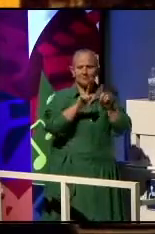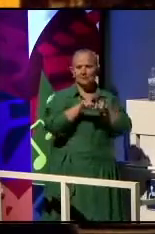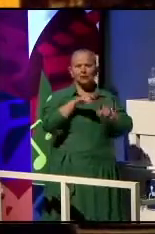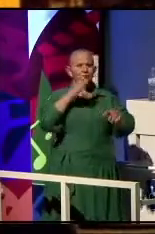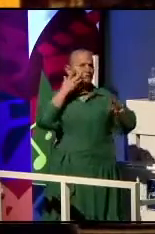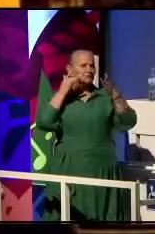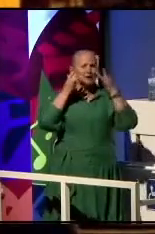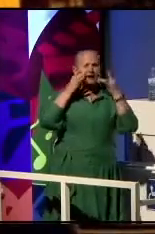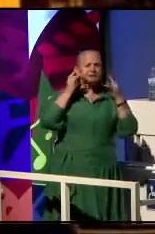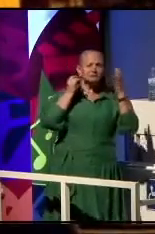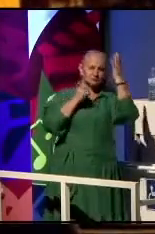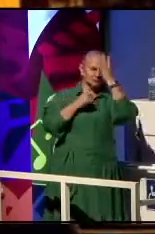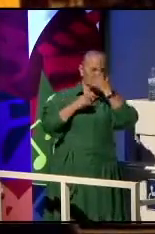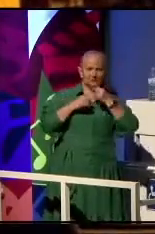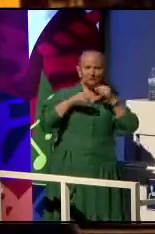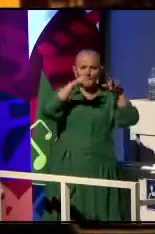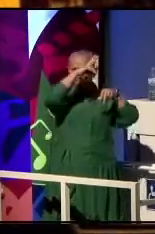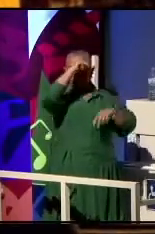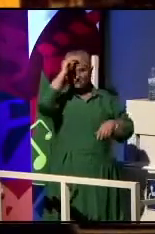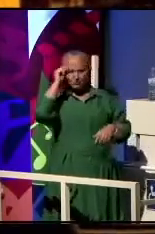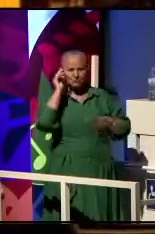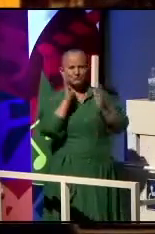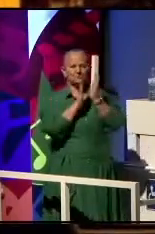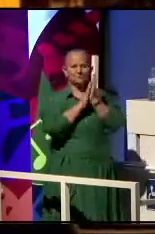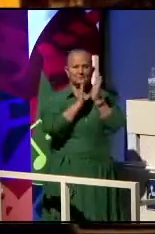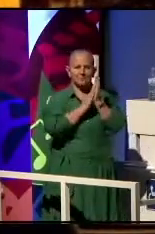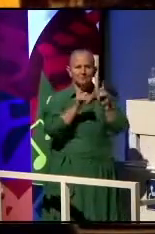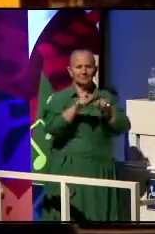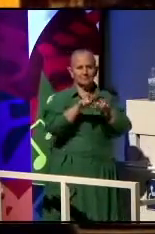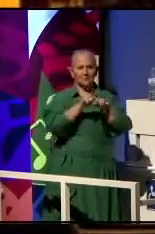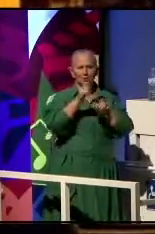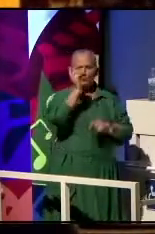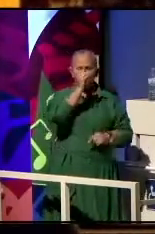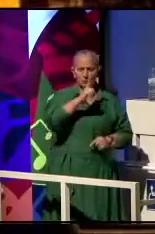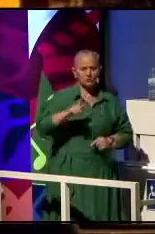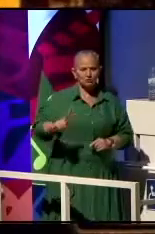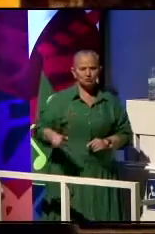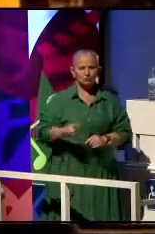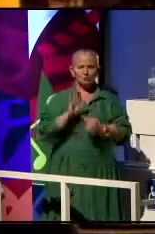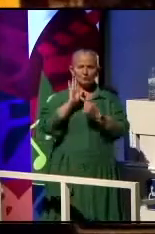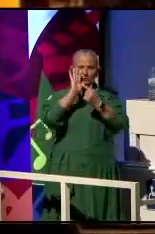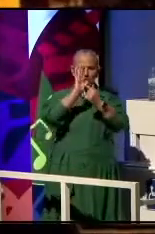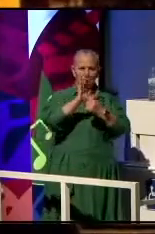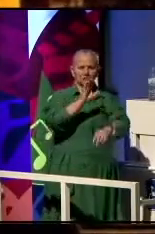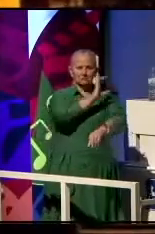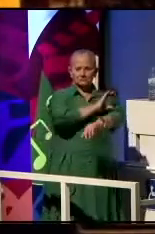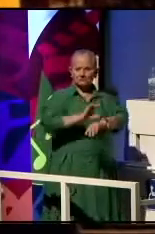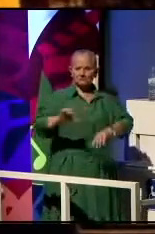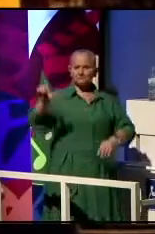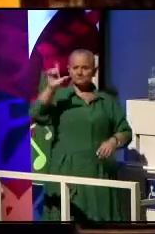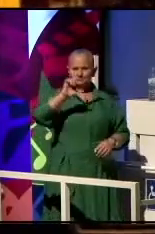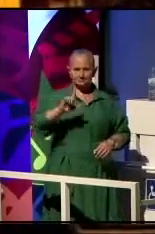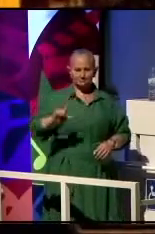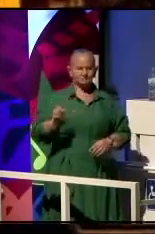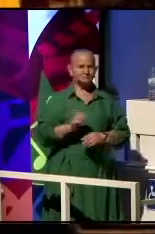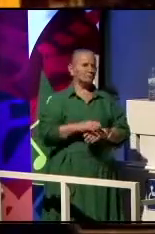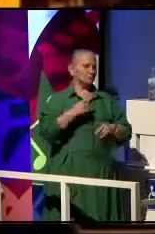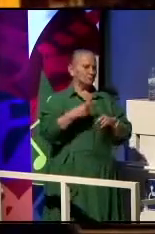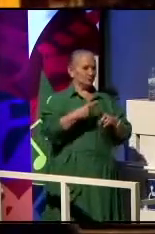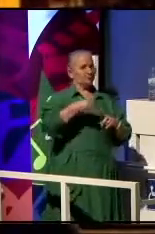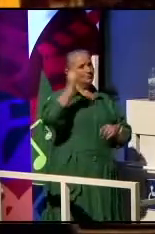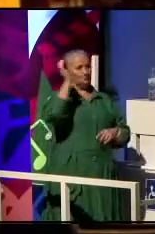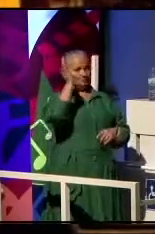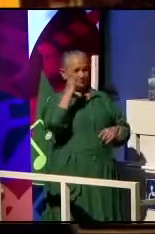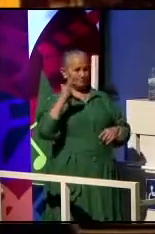a prefeitura está de parabéns, que continue incentivando o livro, a cultura, porque o Brasil só vai mudar se a